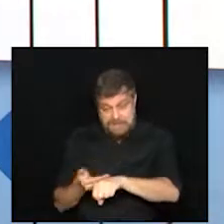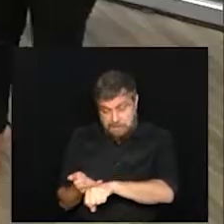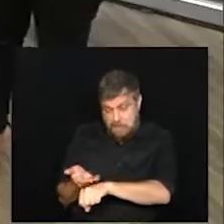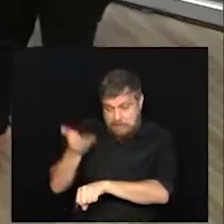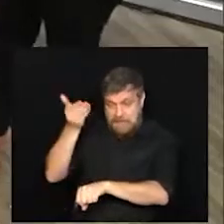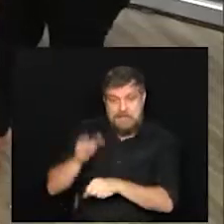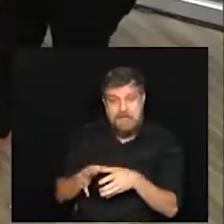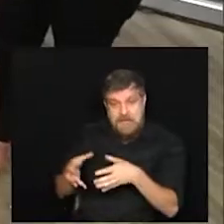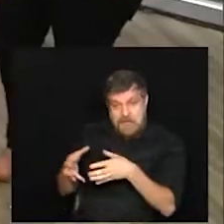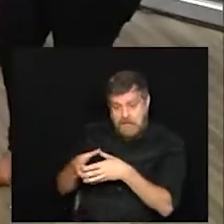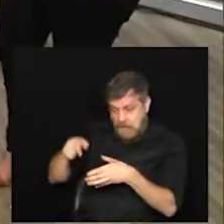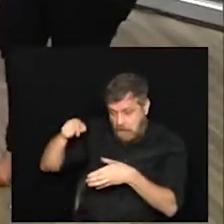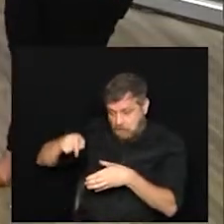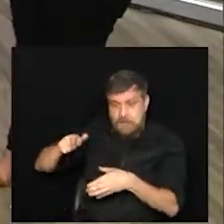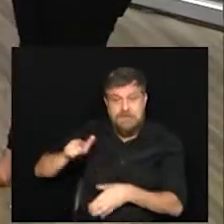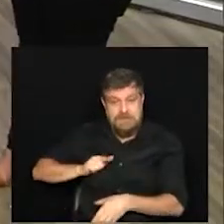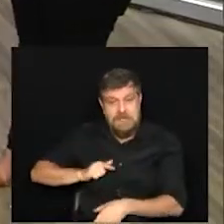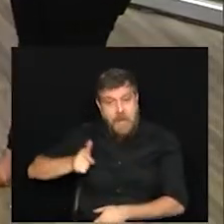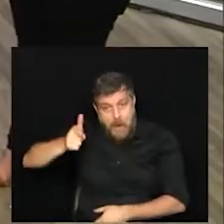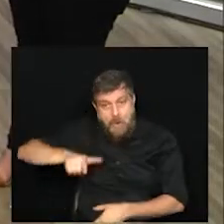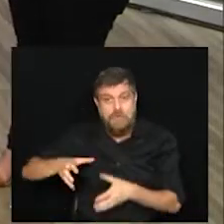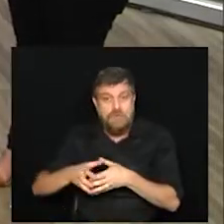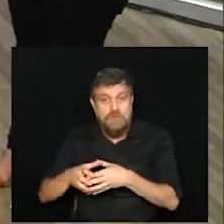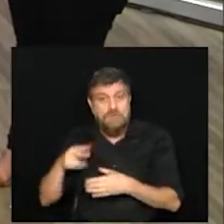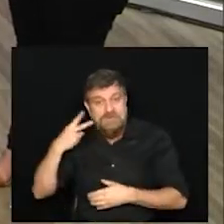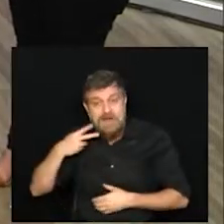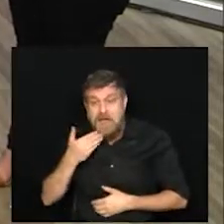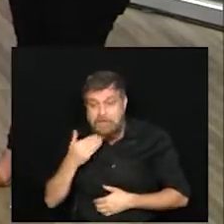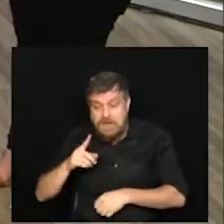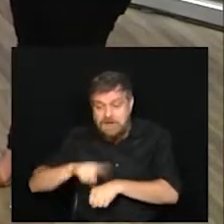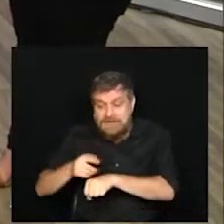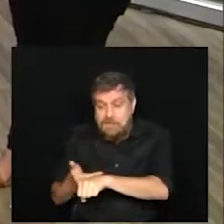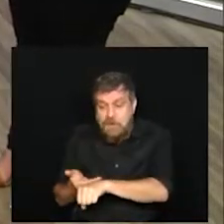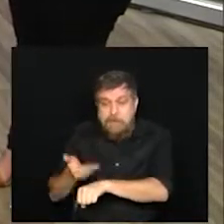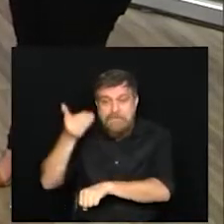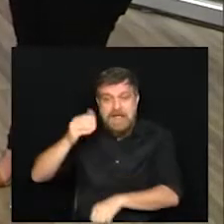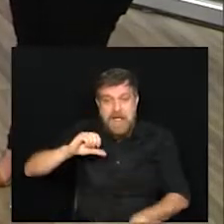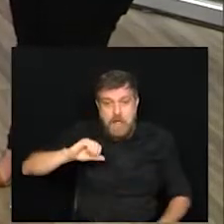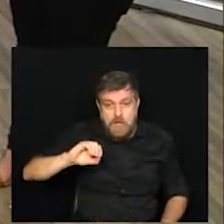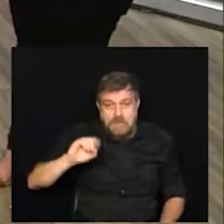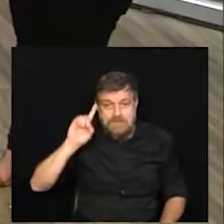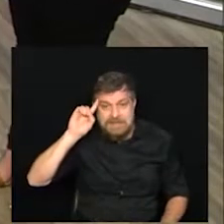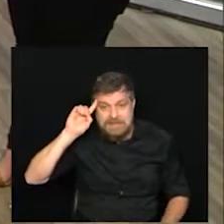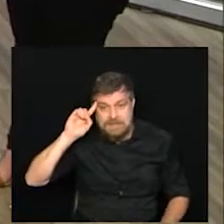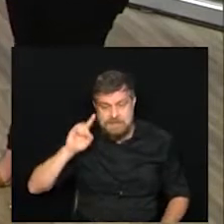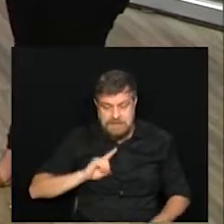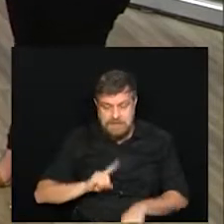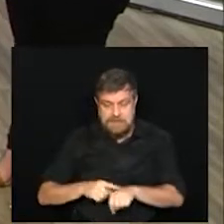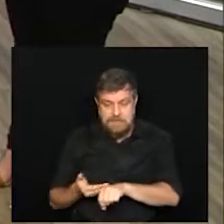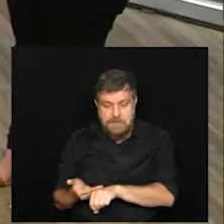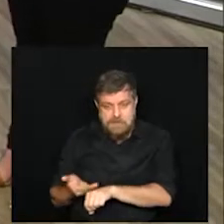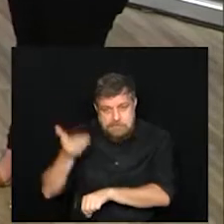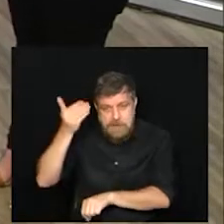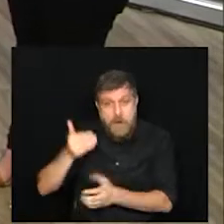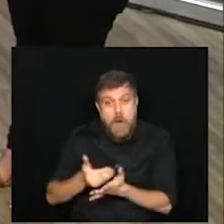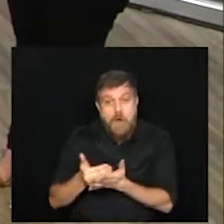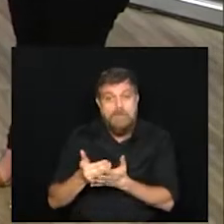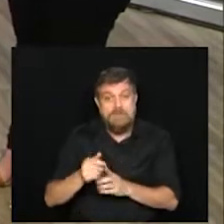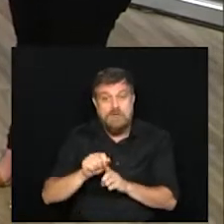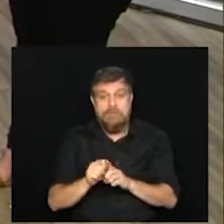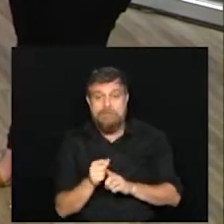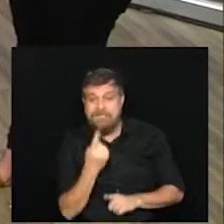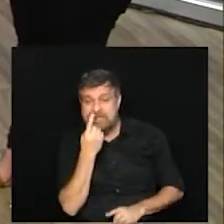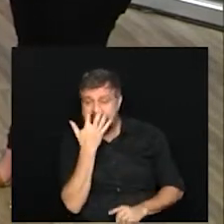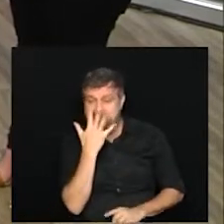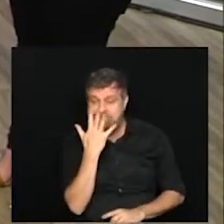desta comissão, ela é mais uma que também pediu a prorrogação por mais 90 dias desses trabalhos que se iniciaram em fevereiro. A gente